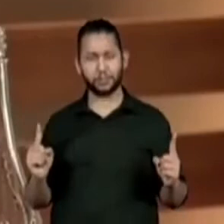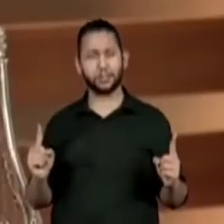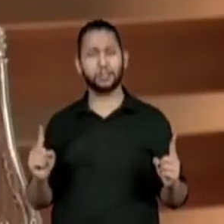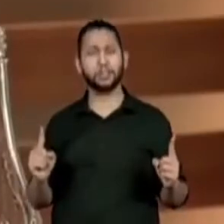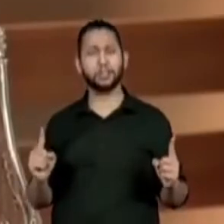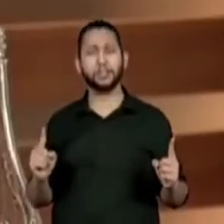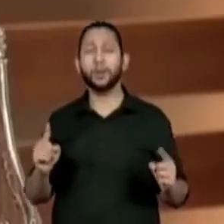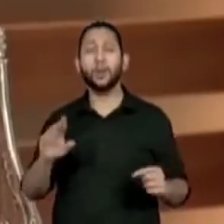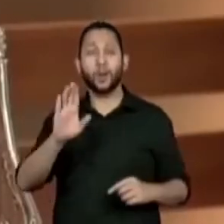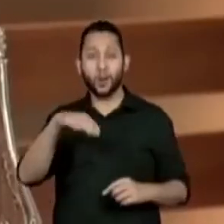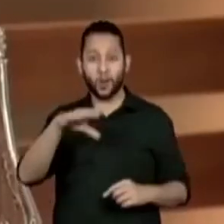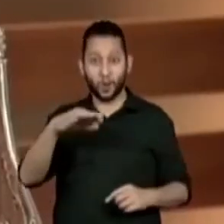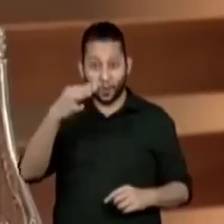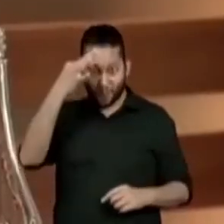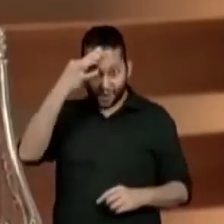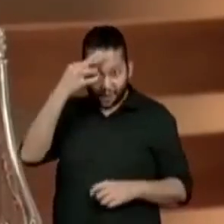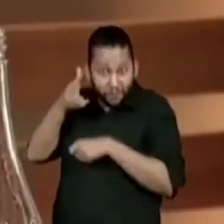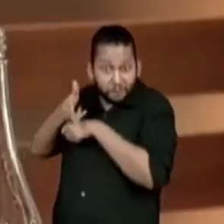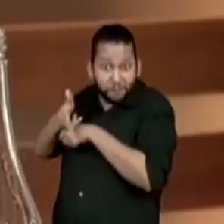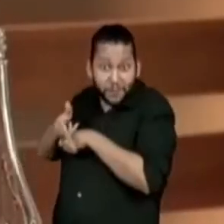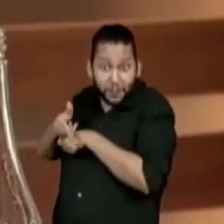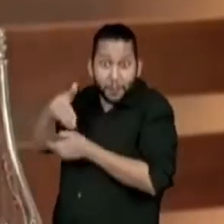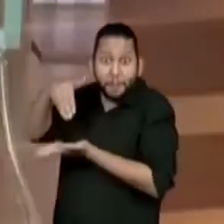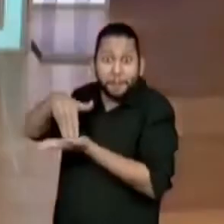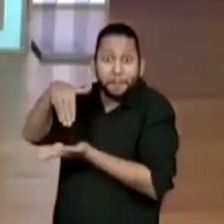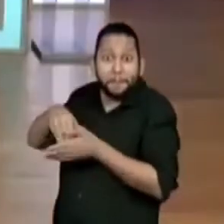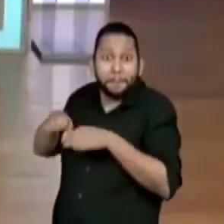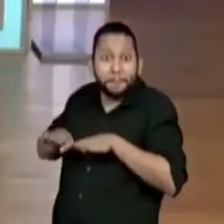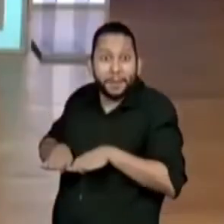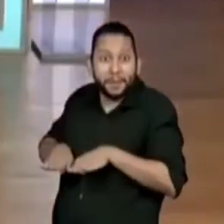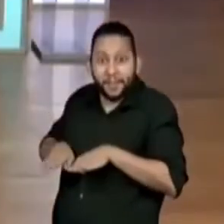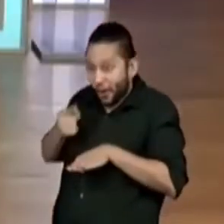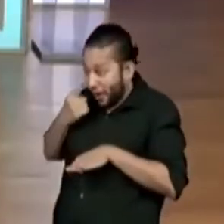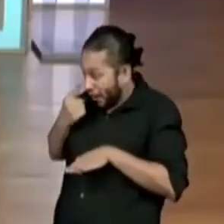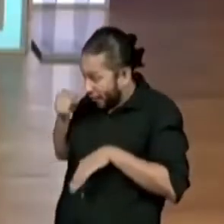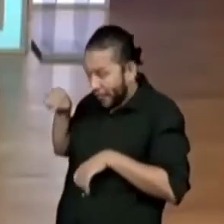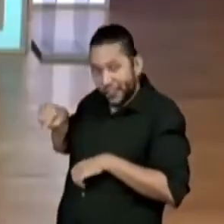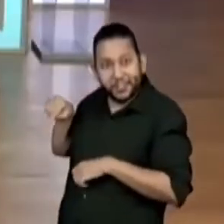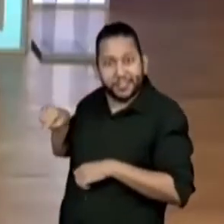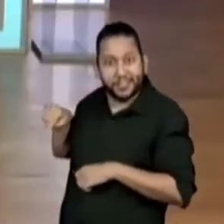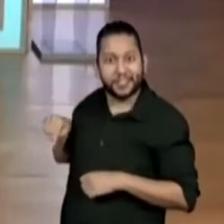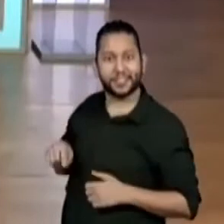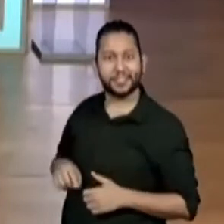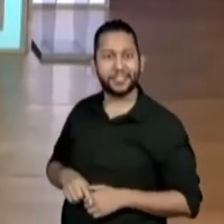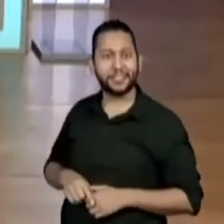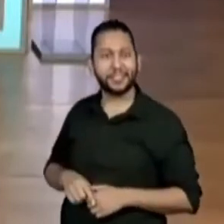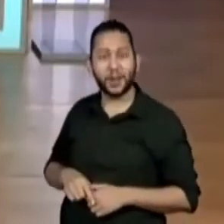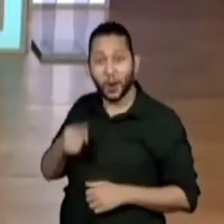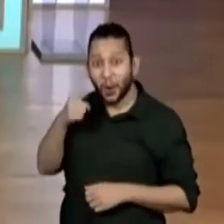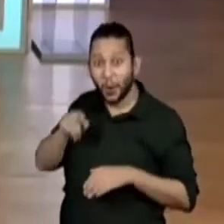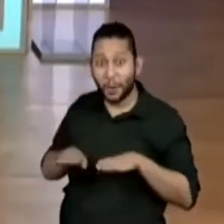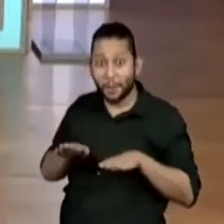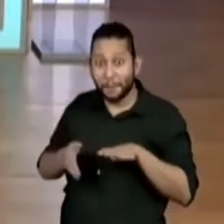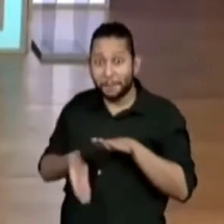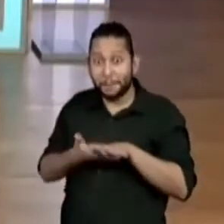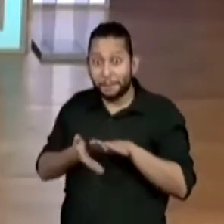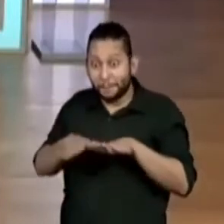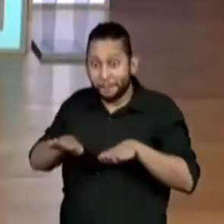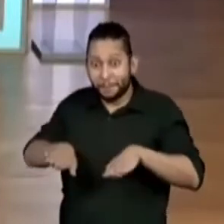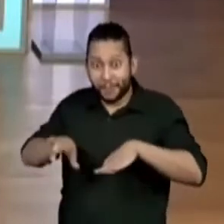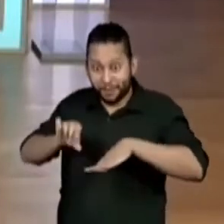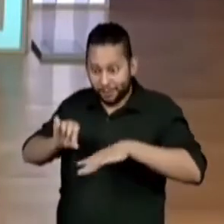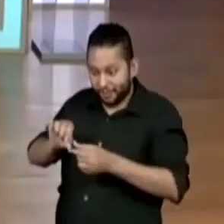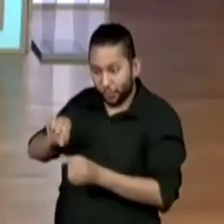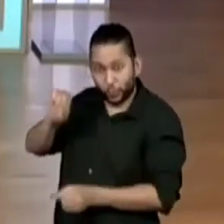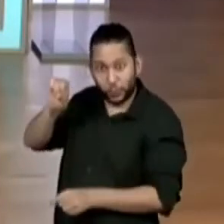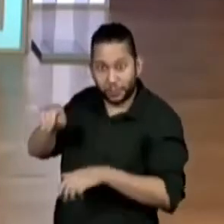Oráculo, vai lá embaixo, por favor. Lá no pé, Oráculo, por favor. Vai lá. Mostra aqui o pezinho dela.